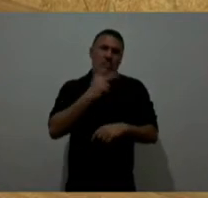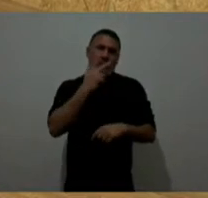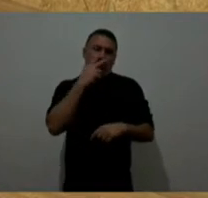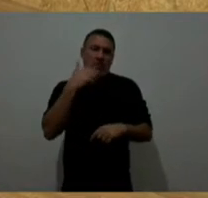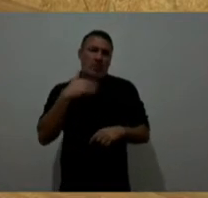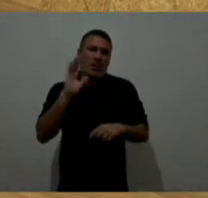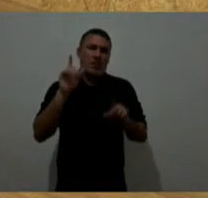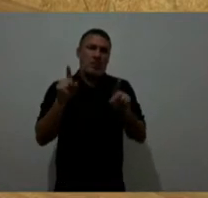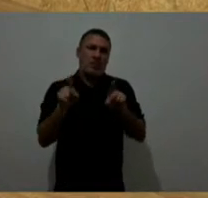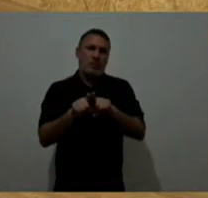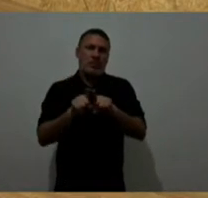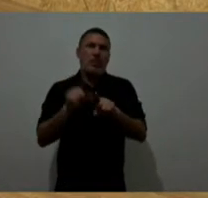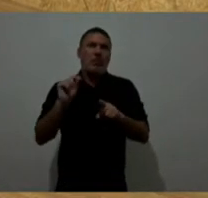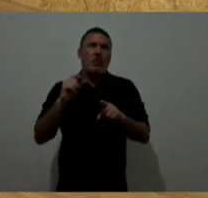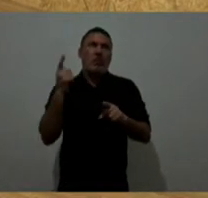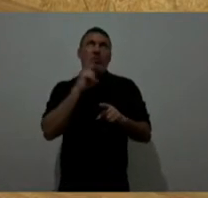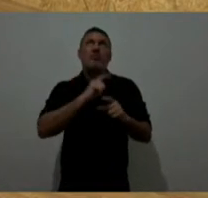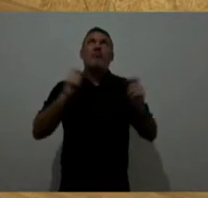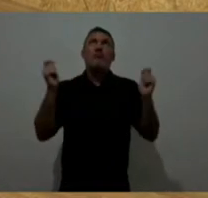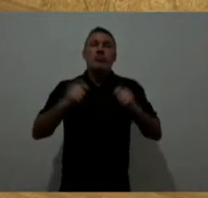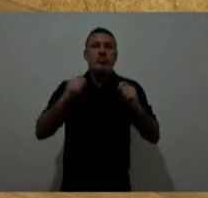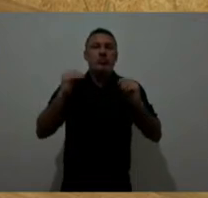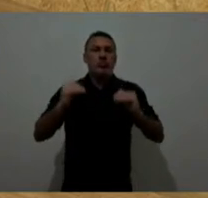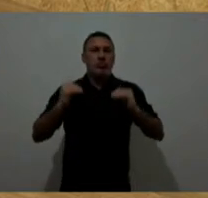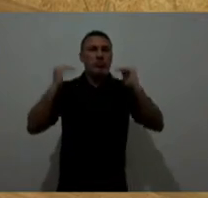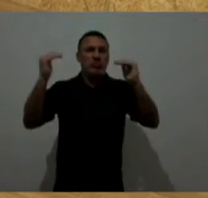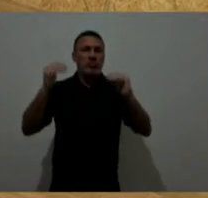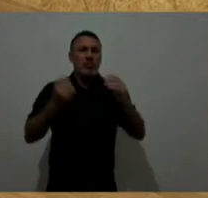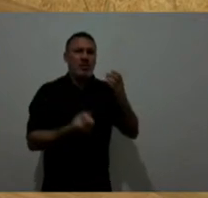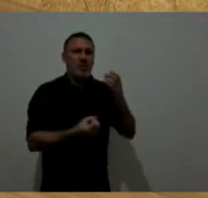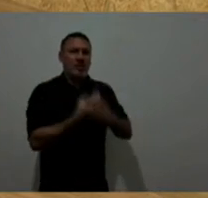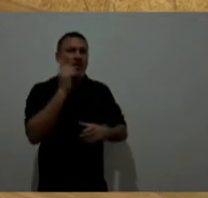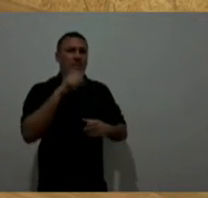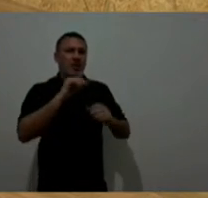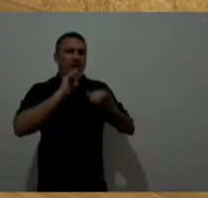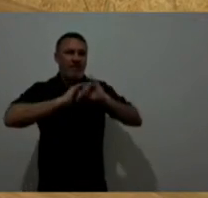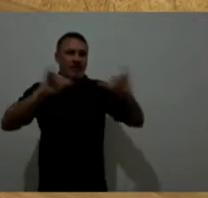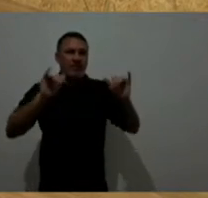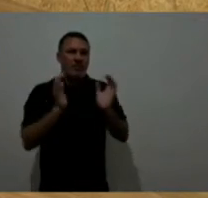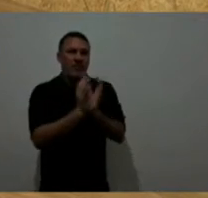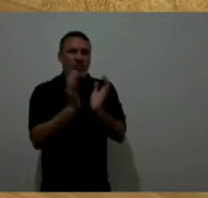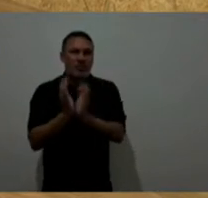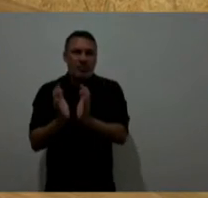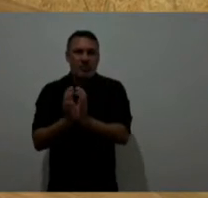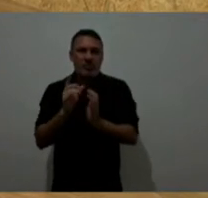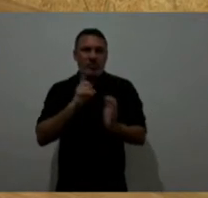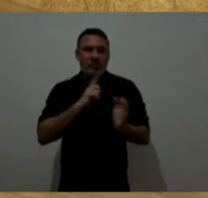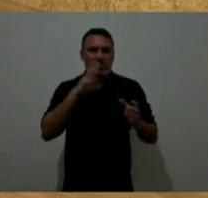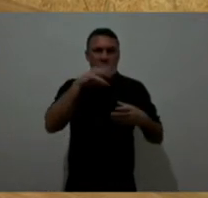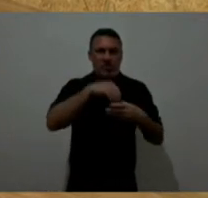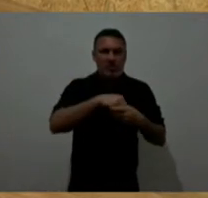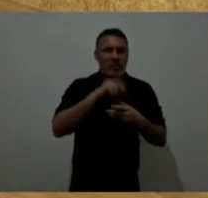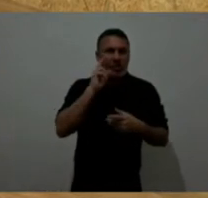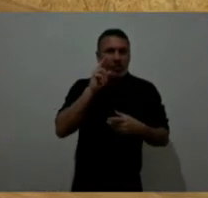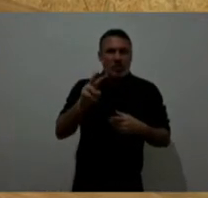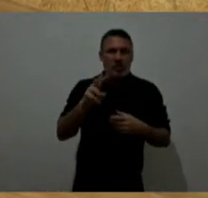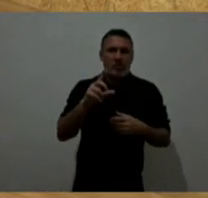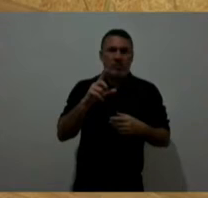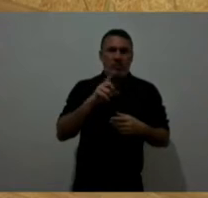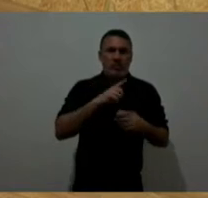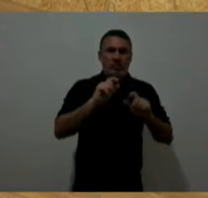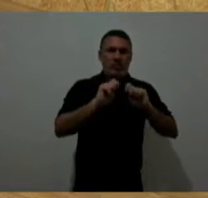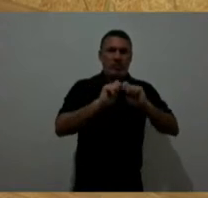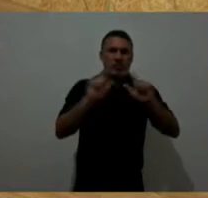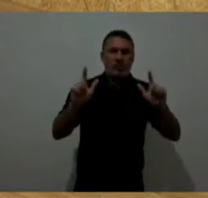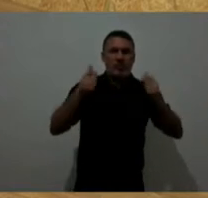catalisado, acelerado, quando a BlackRock lançou um comunicado, o CEO da BlackRock lançou um comunicado, e você pode clarear mais para a gente sobre isso, mas